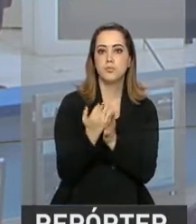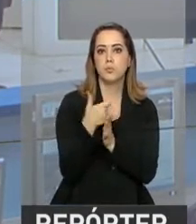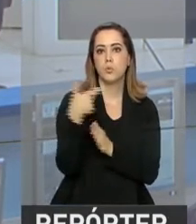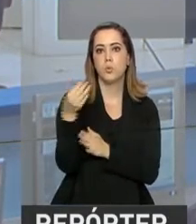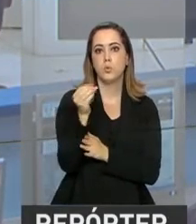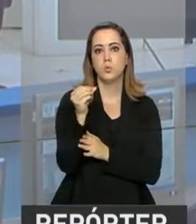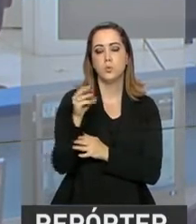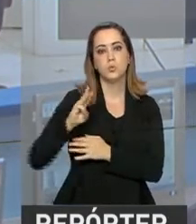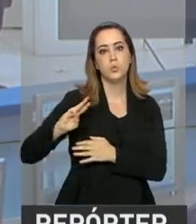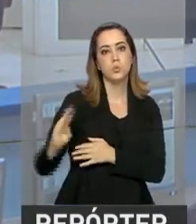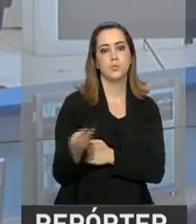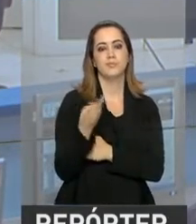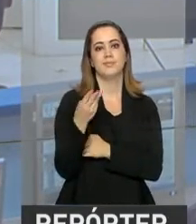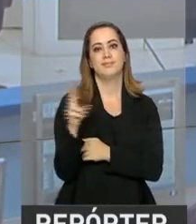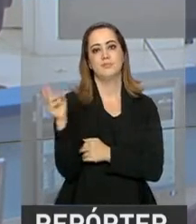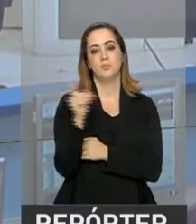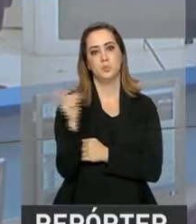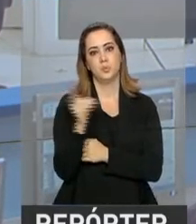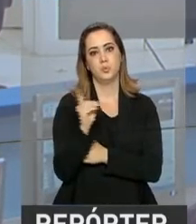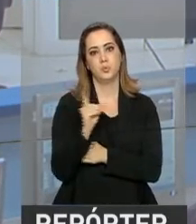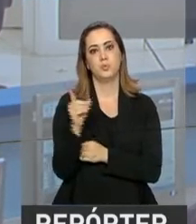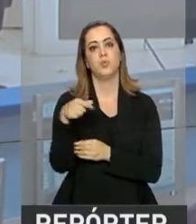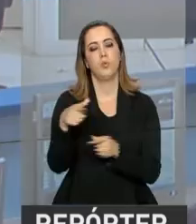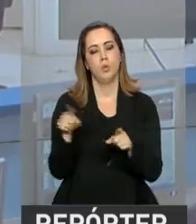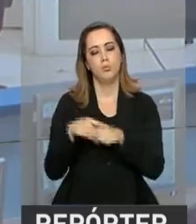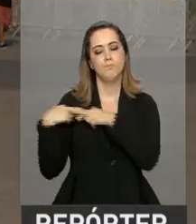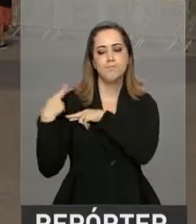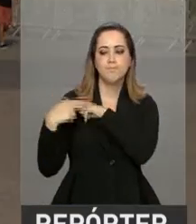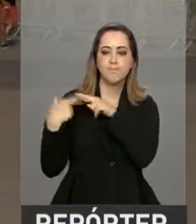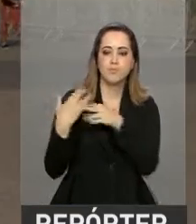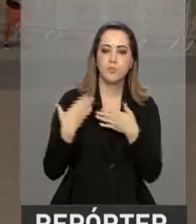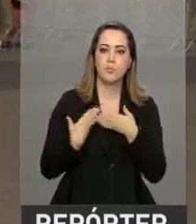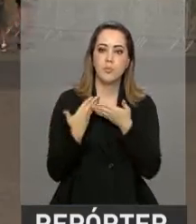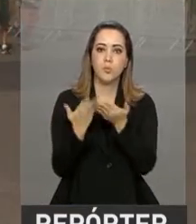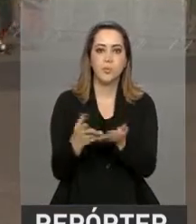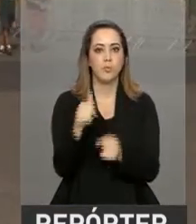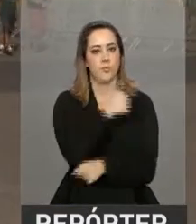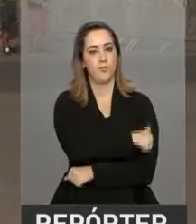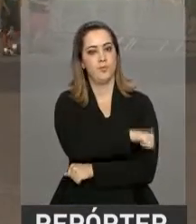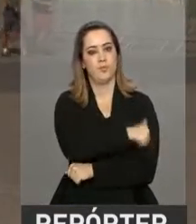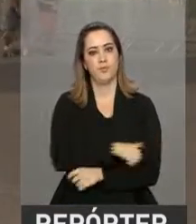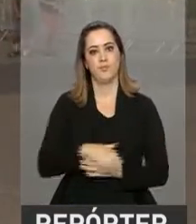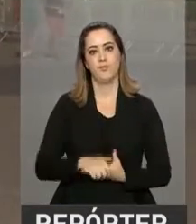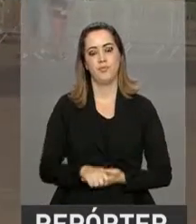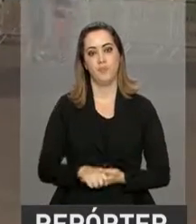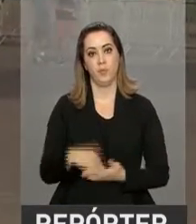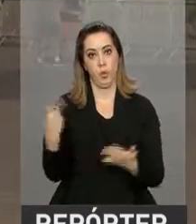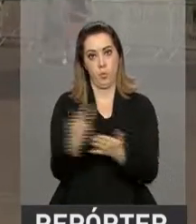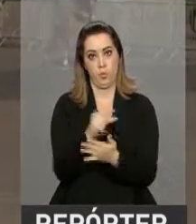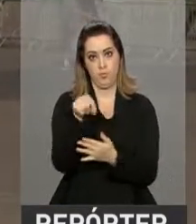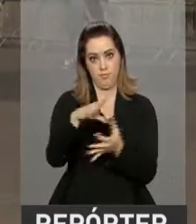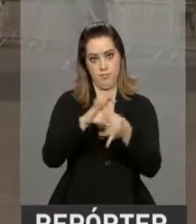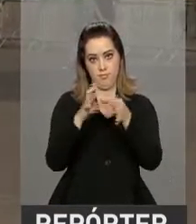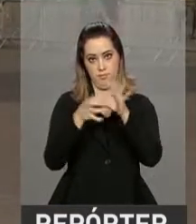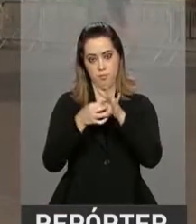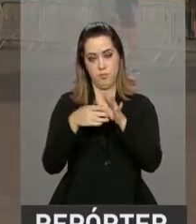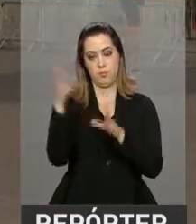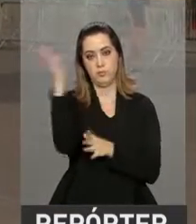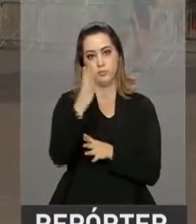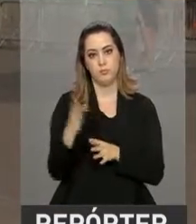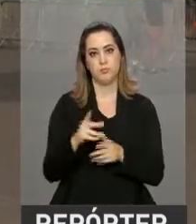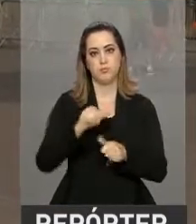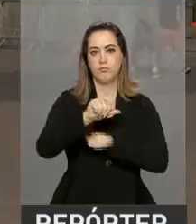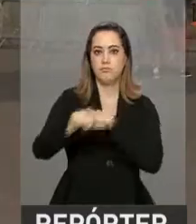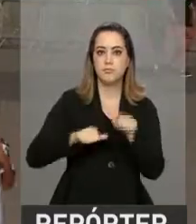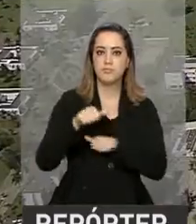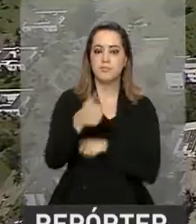de dólares ao país, além do legado para a cidade do Rio de Janeiro. A realização das Olimpíadas no Brasil transformou